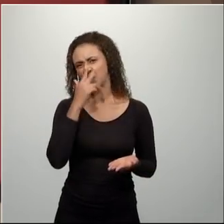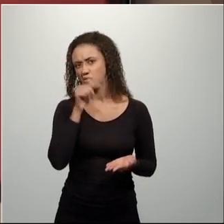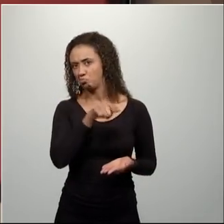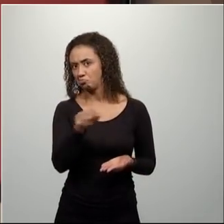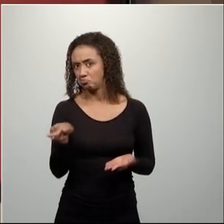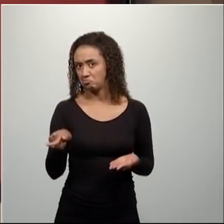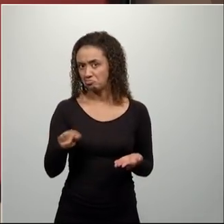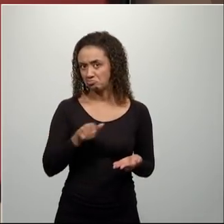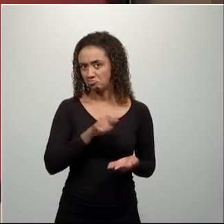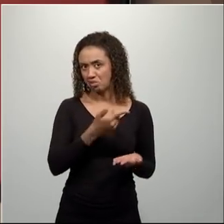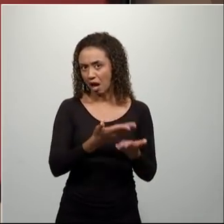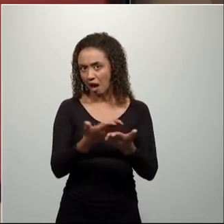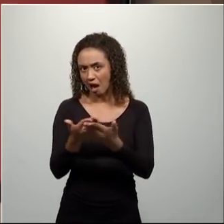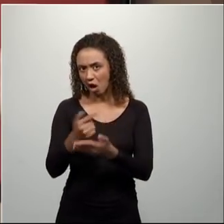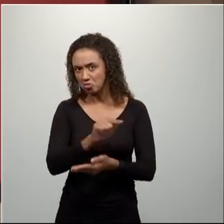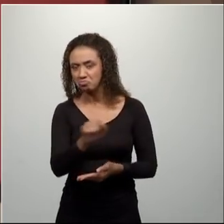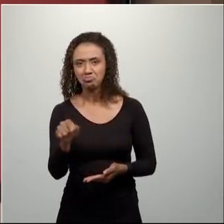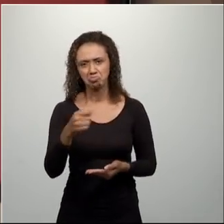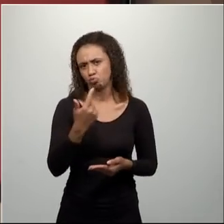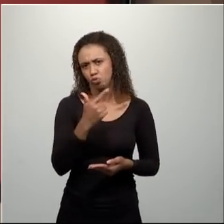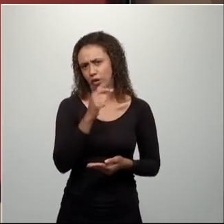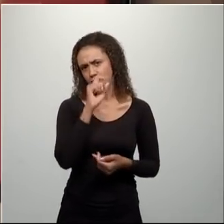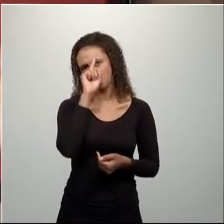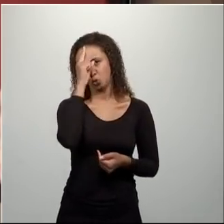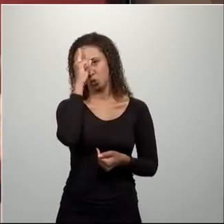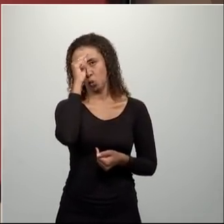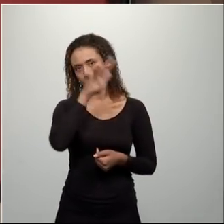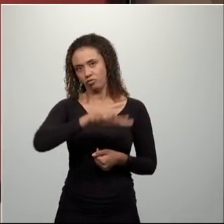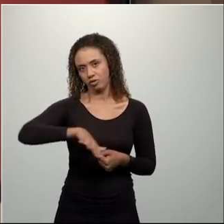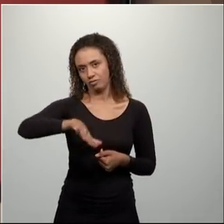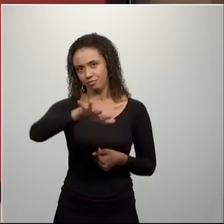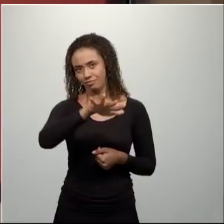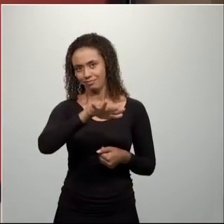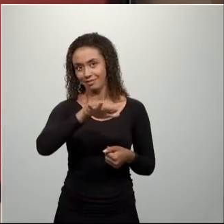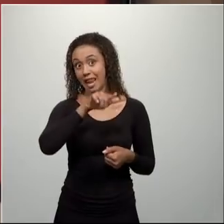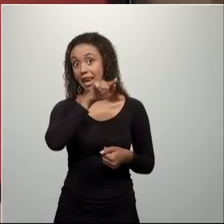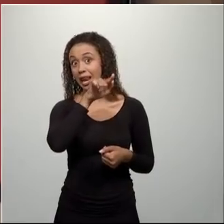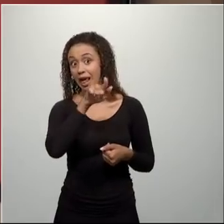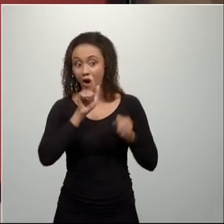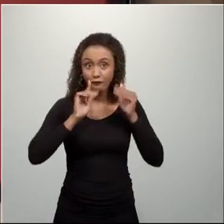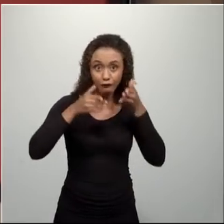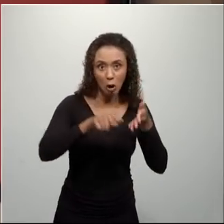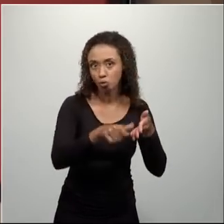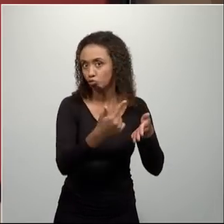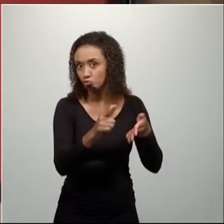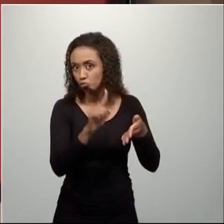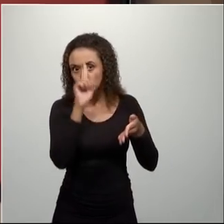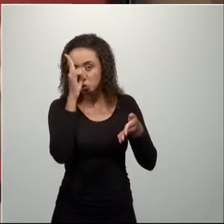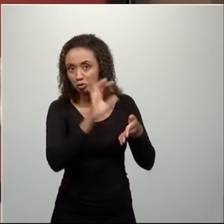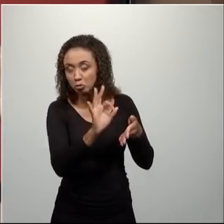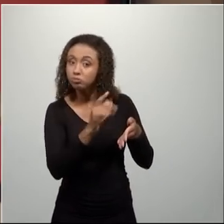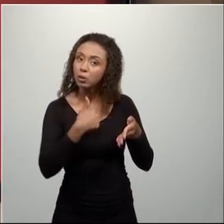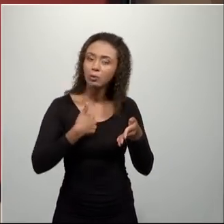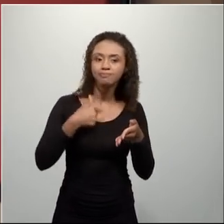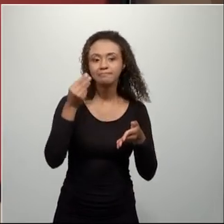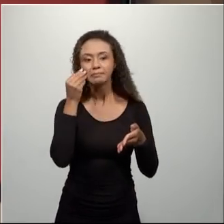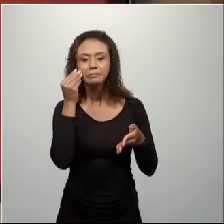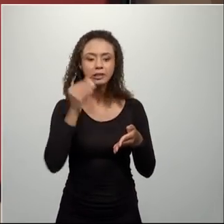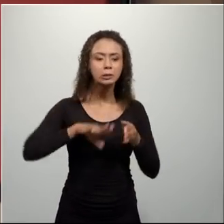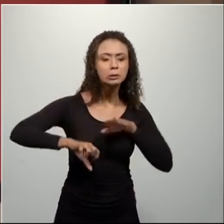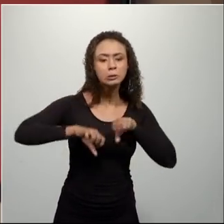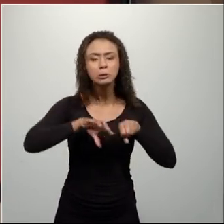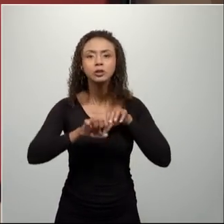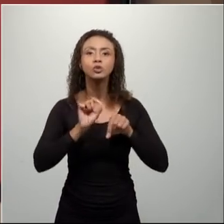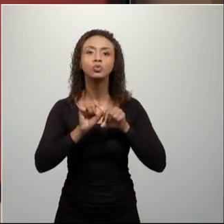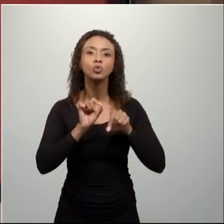do dentro do ambiente para dúvidas ainda é eu peguei um apanhado geral do que